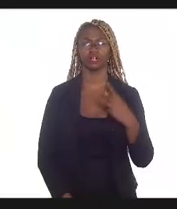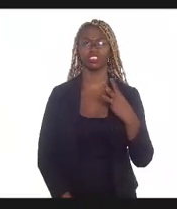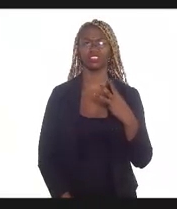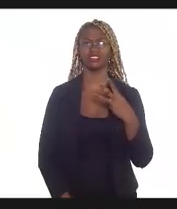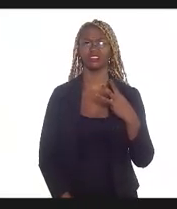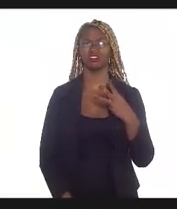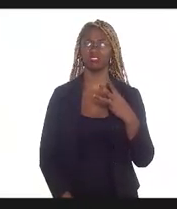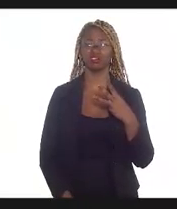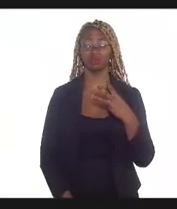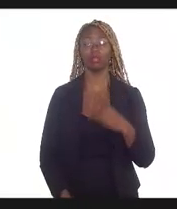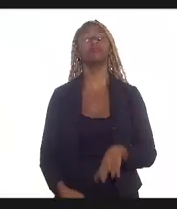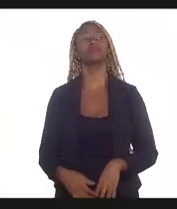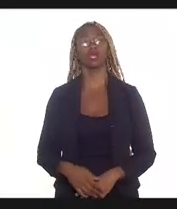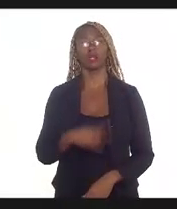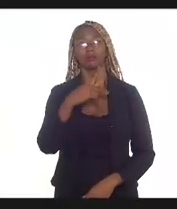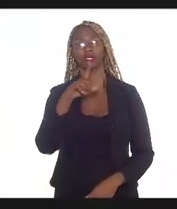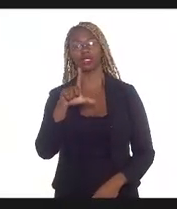Projeto de lei